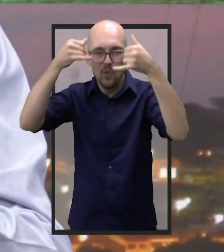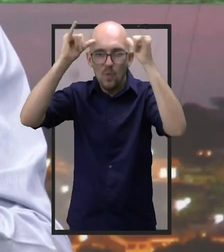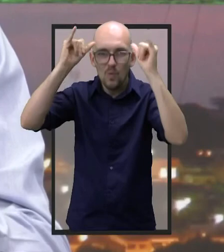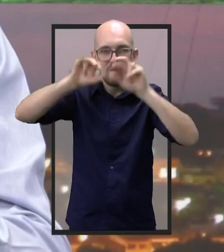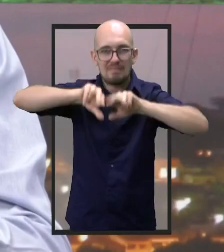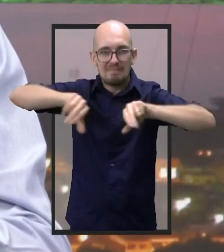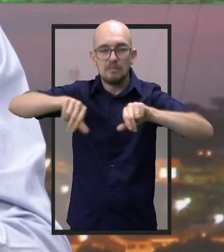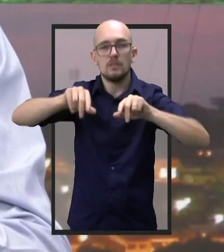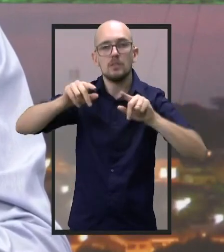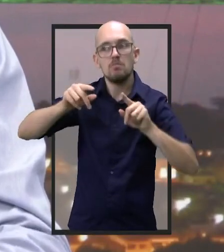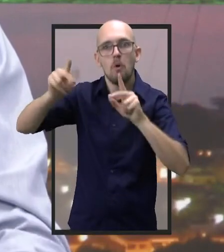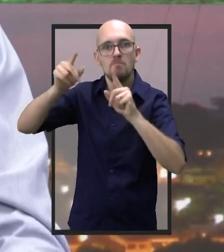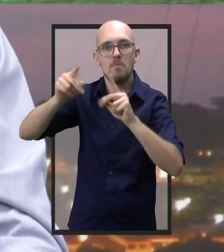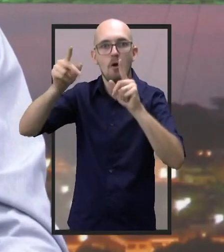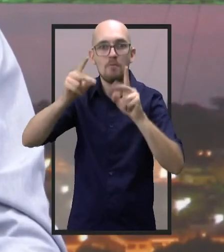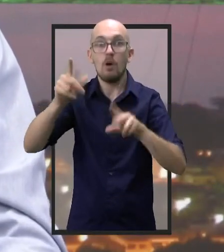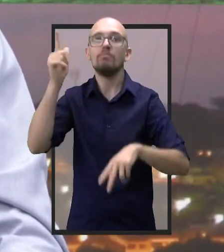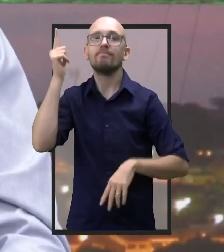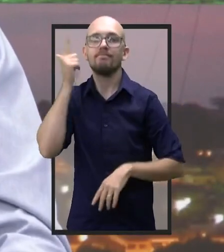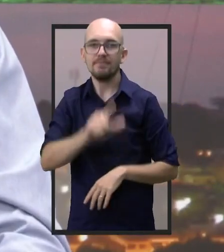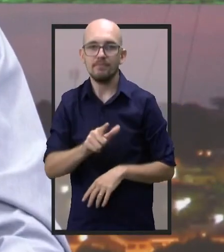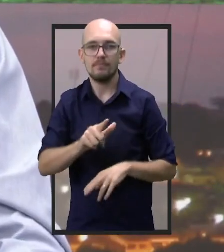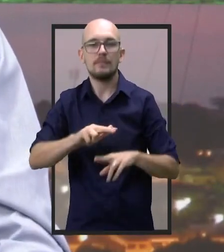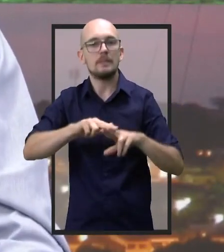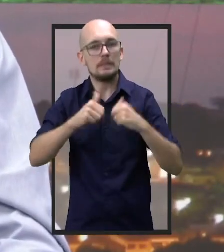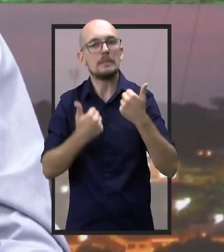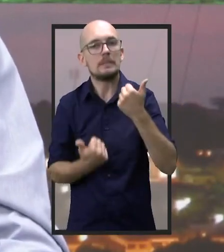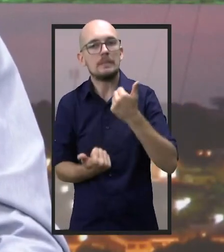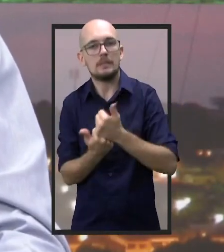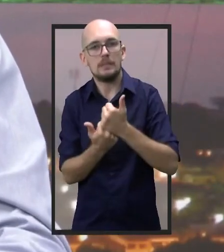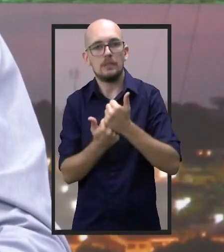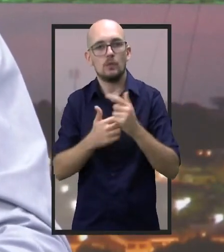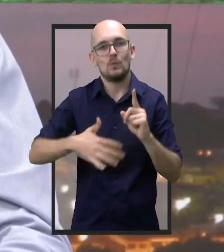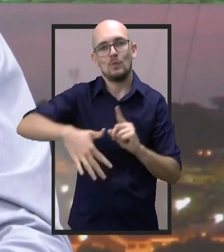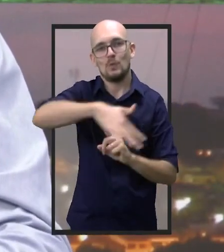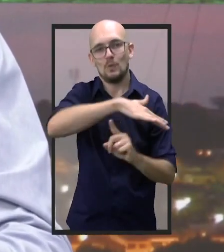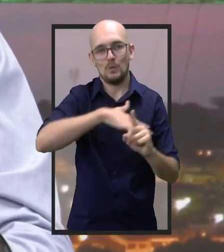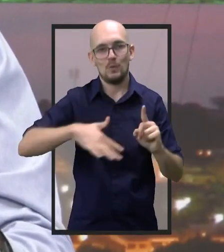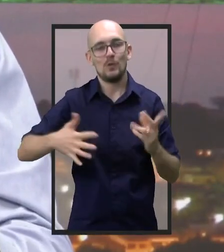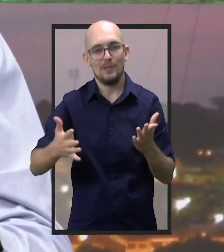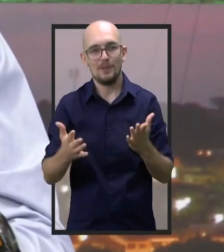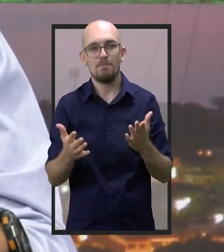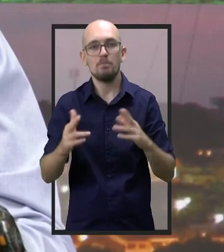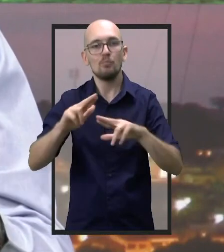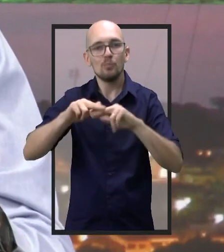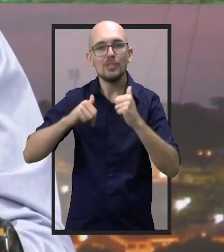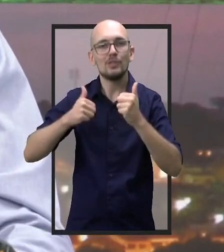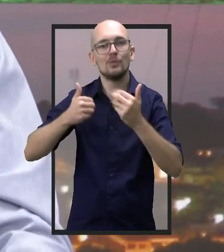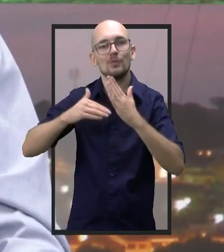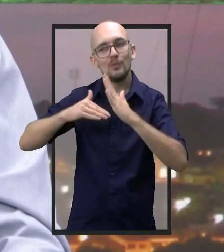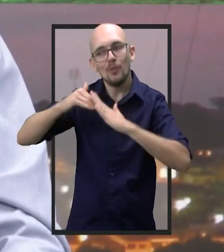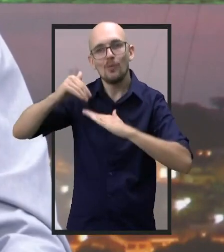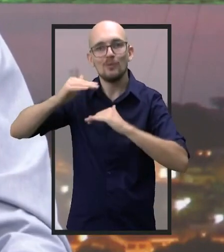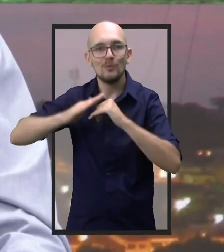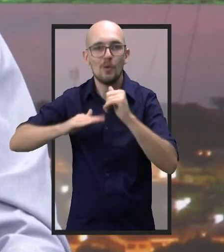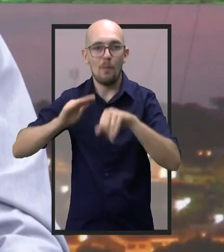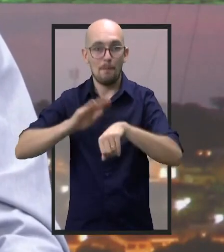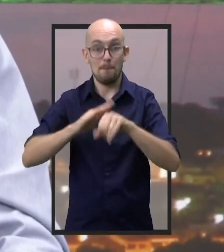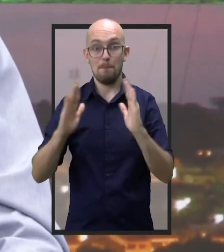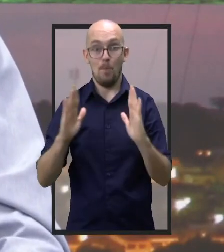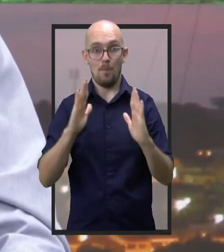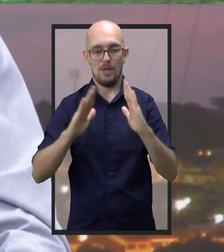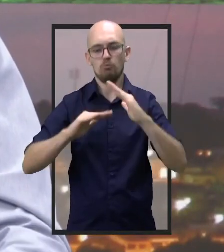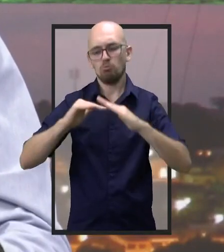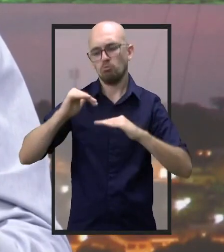ganha seu espaço. De outro caso contrário, é difícil. Nesse momento, quer dizer, nessa construção que estamos, nesse momento, eu acho que é